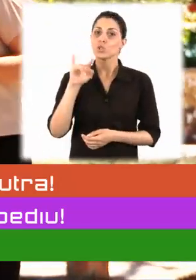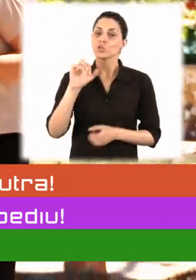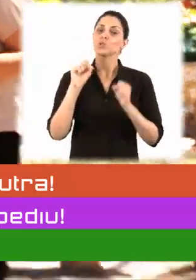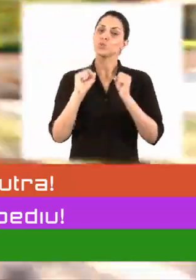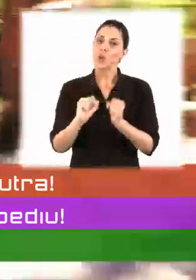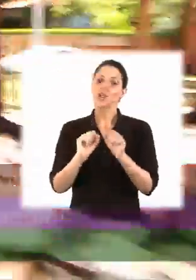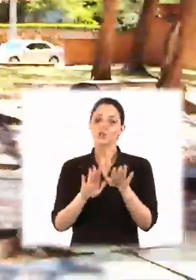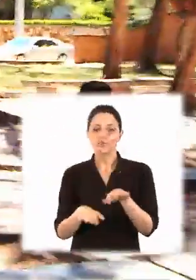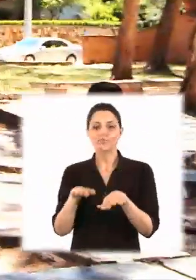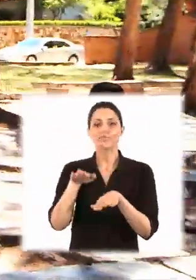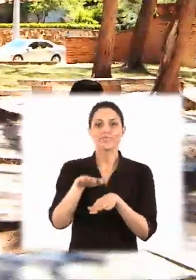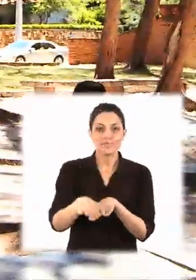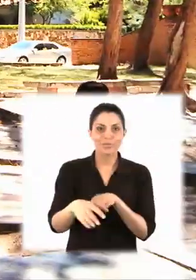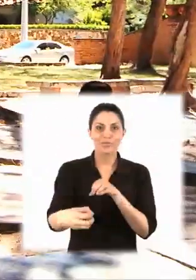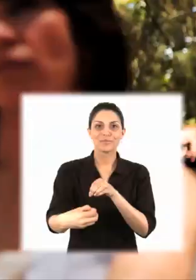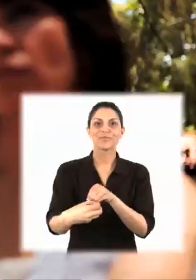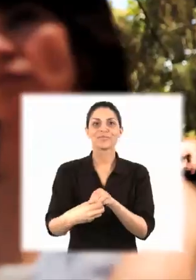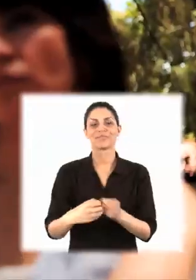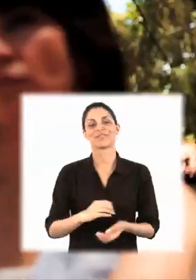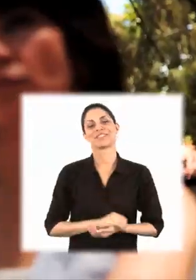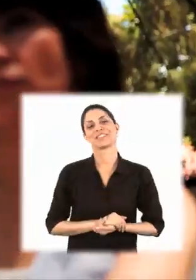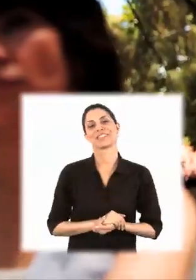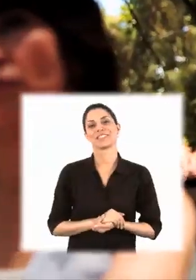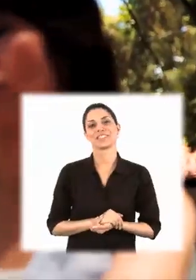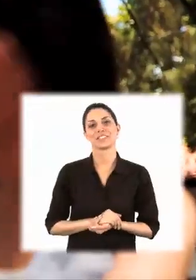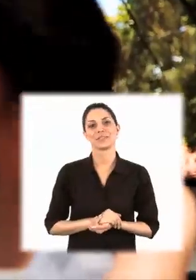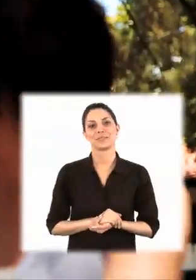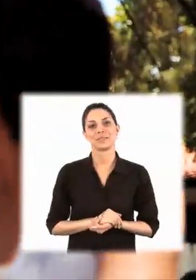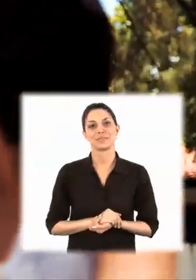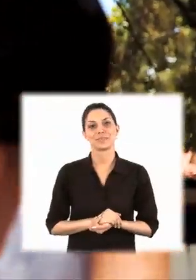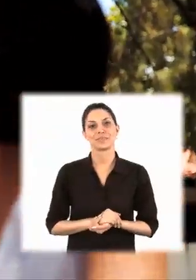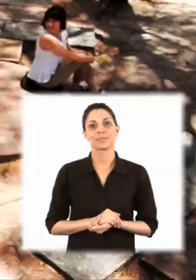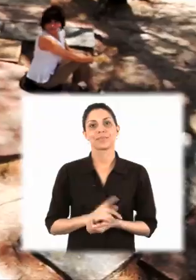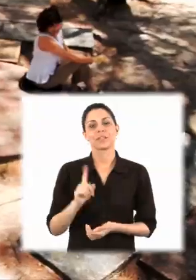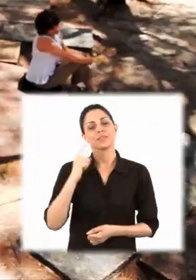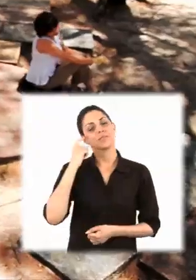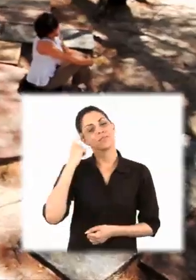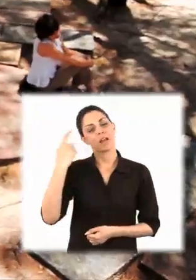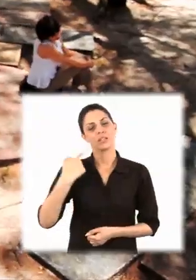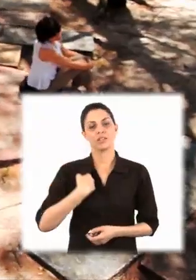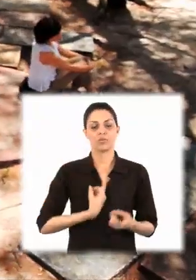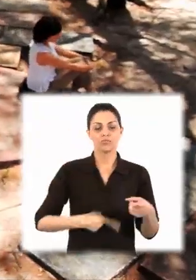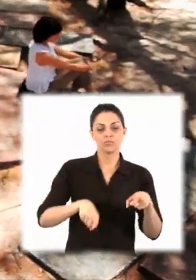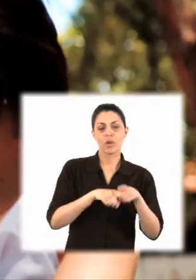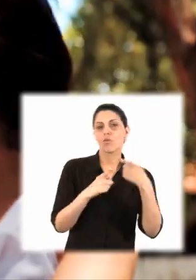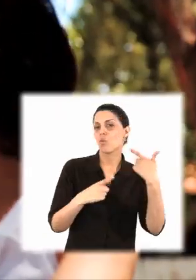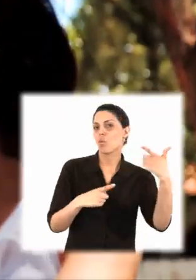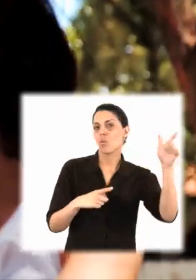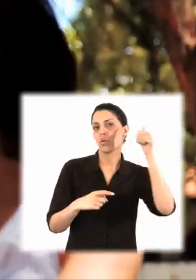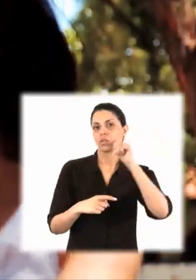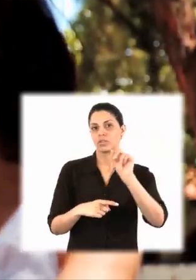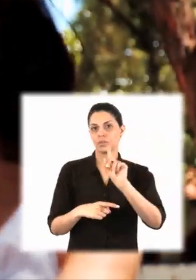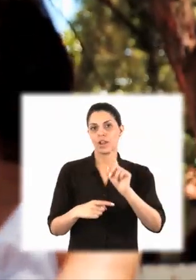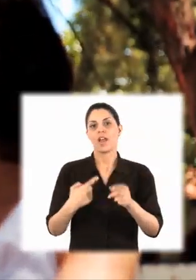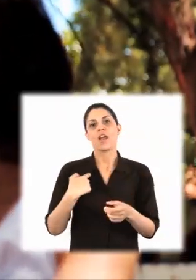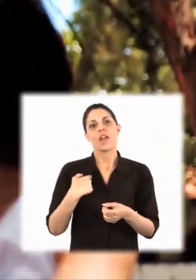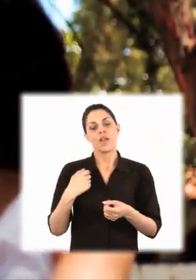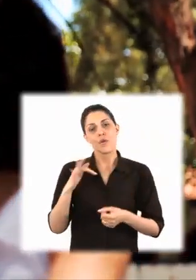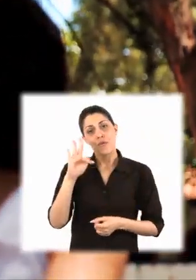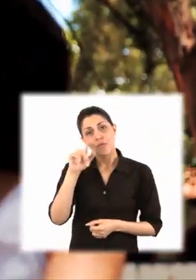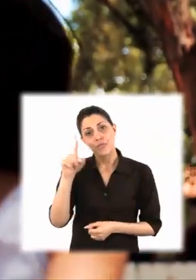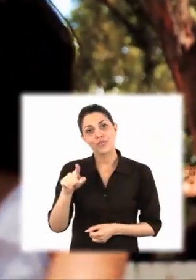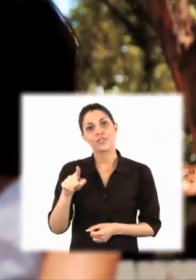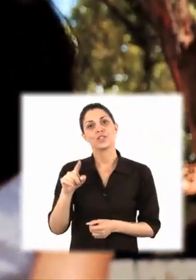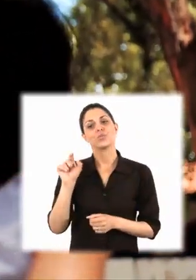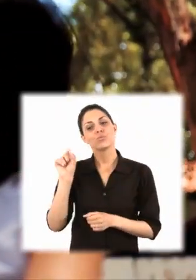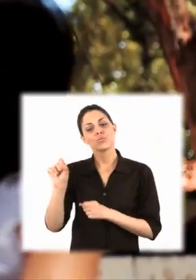por favor, mais um passo para conquistar a sua amada. Não pense que eu estava com outra. Eu fiz bem